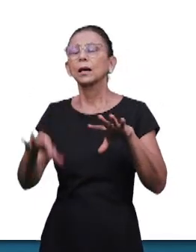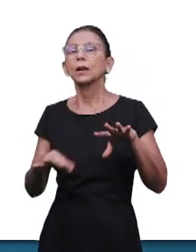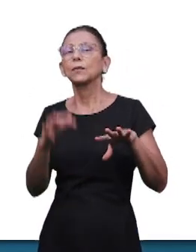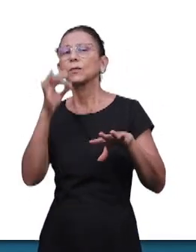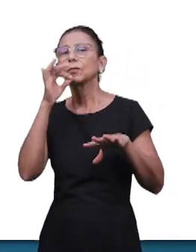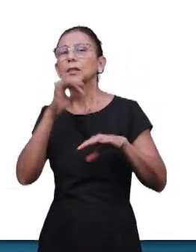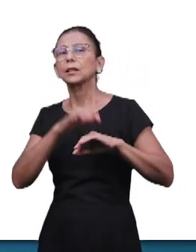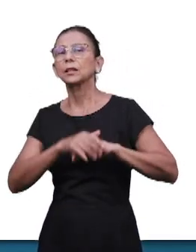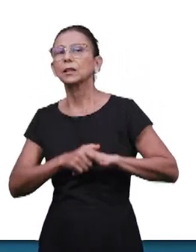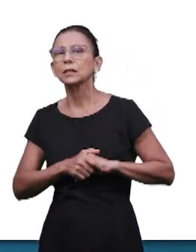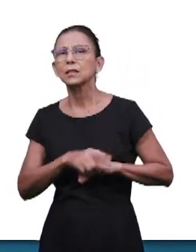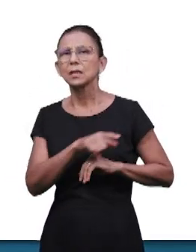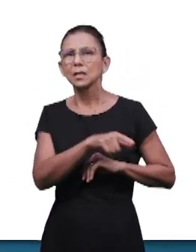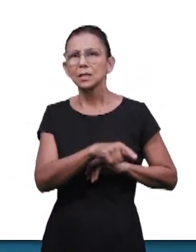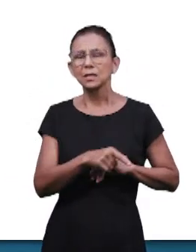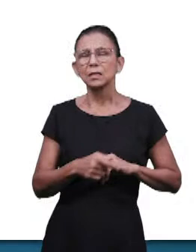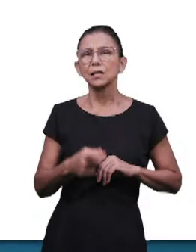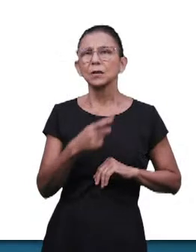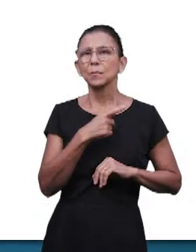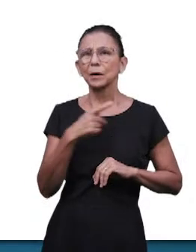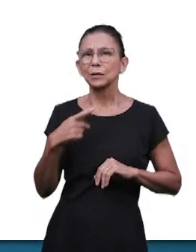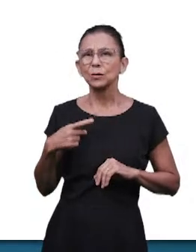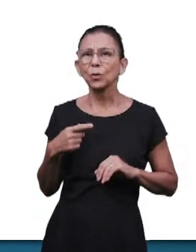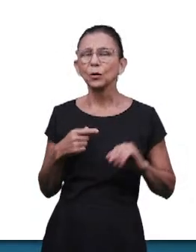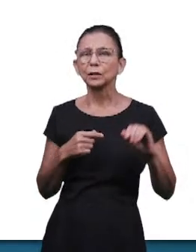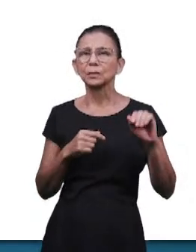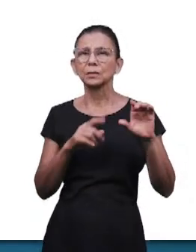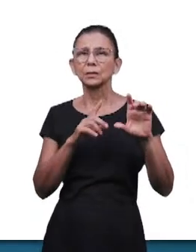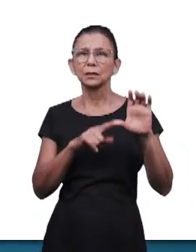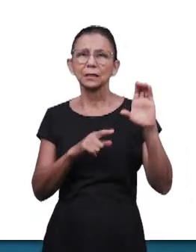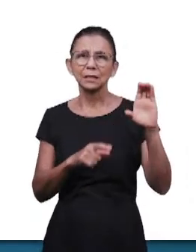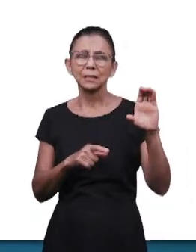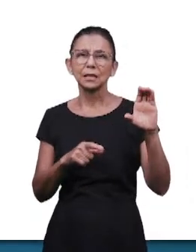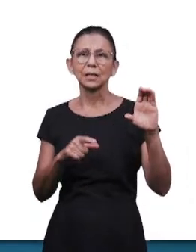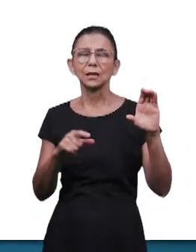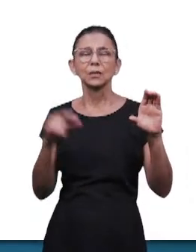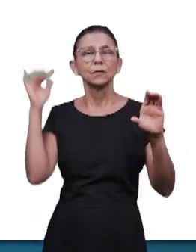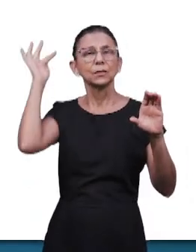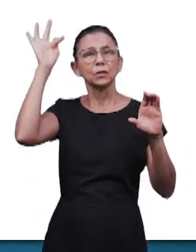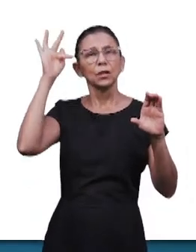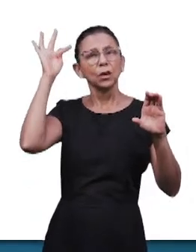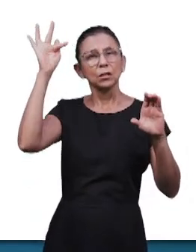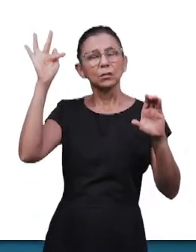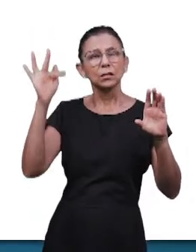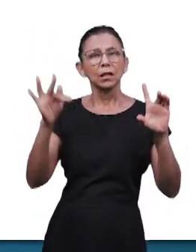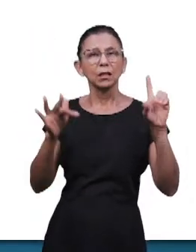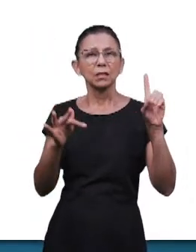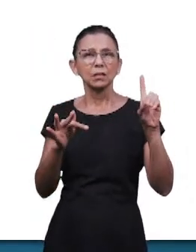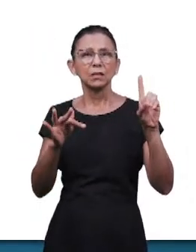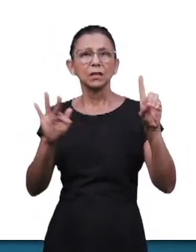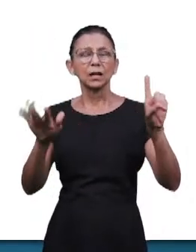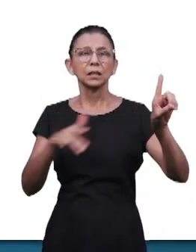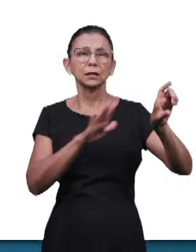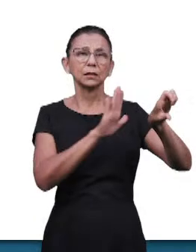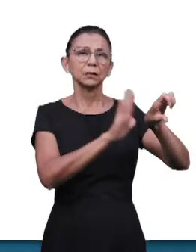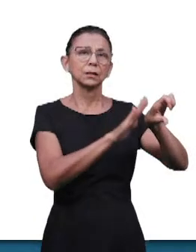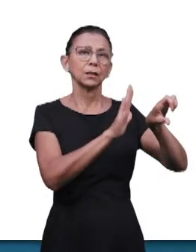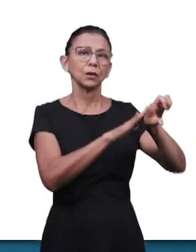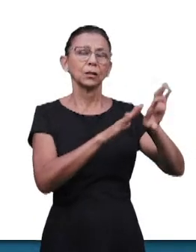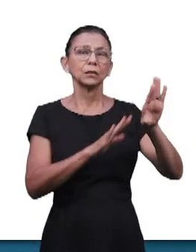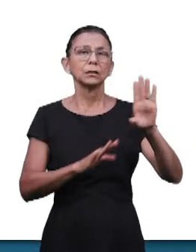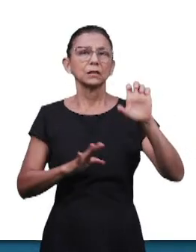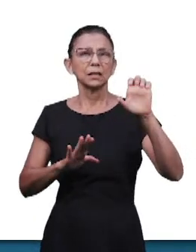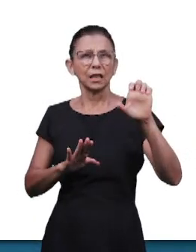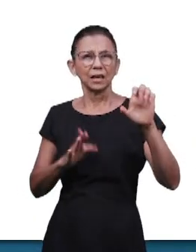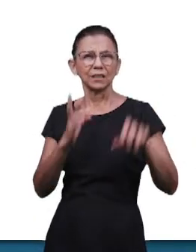são pastores. Letra C, filósofos. Letra D, ideólogos. Letra E,